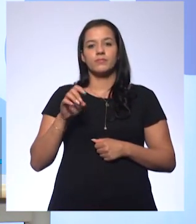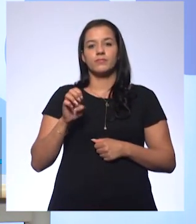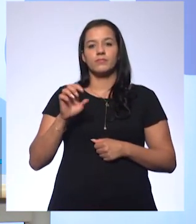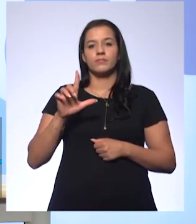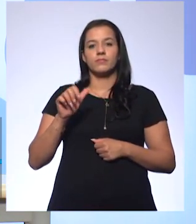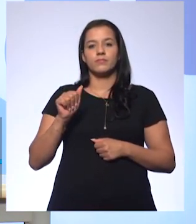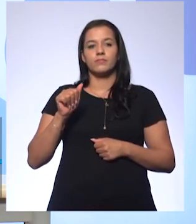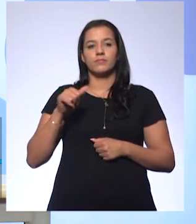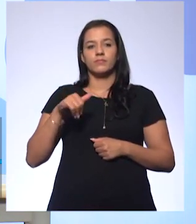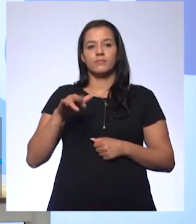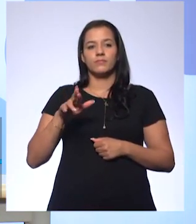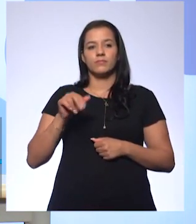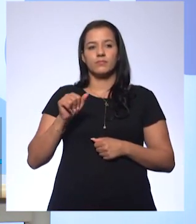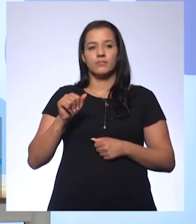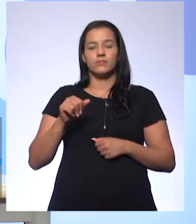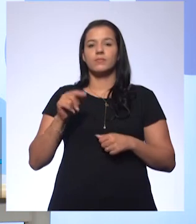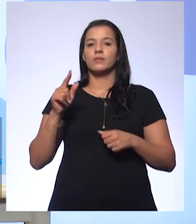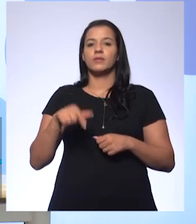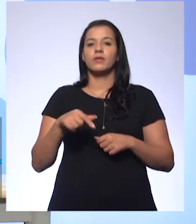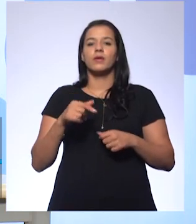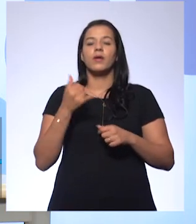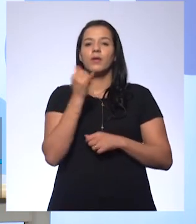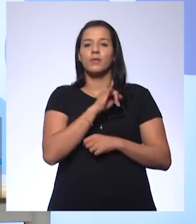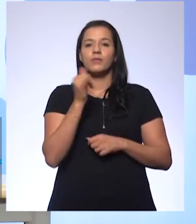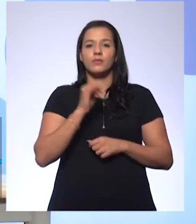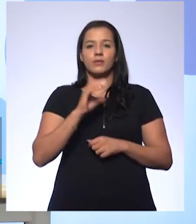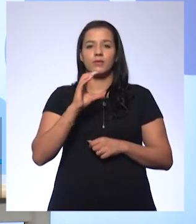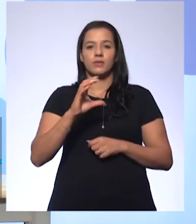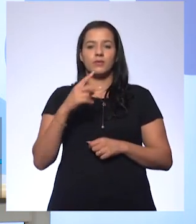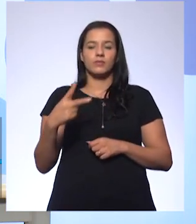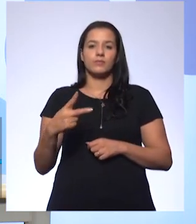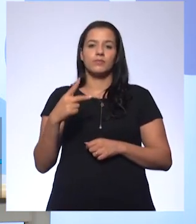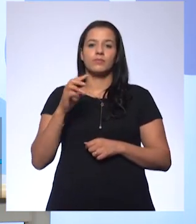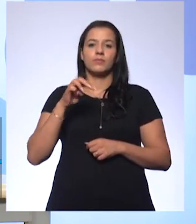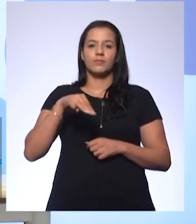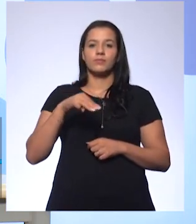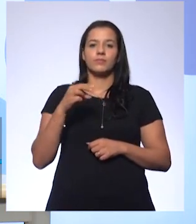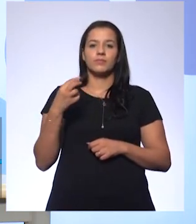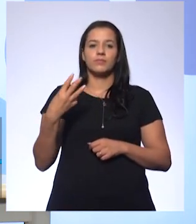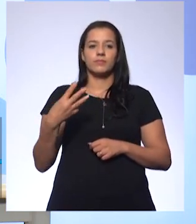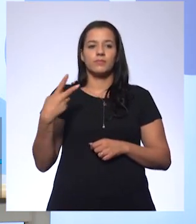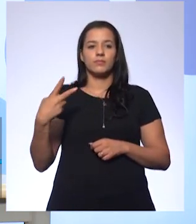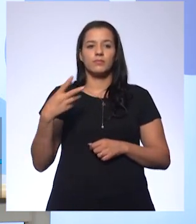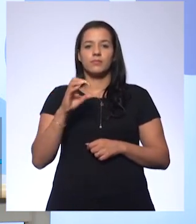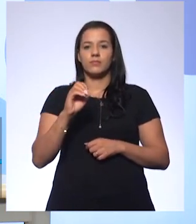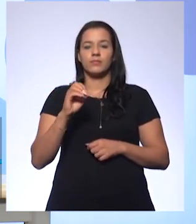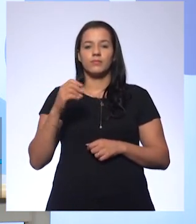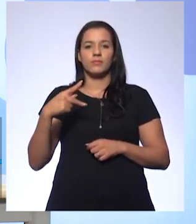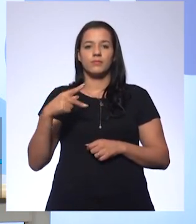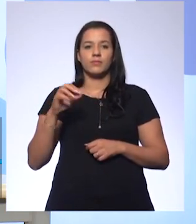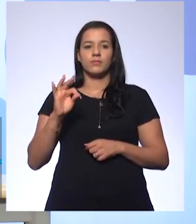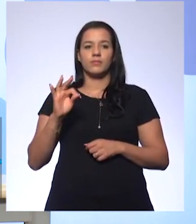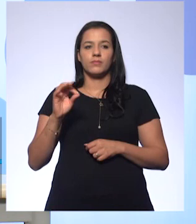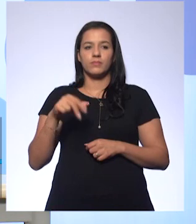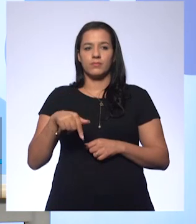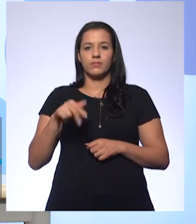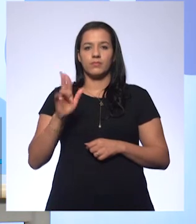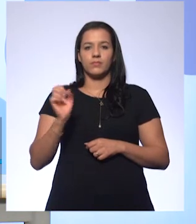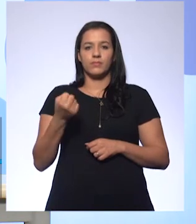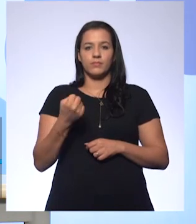Poderíamos fazer uma aula para explicar, sugestão, né? Está colocando como sugestão uma aula apenas para explicar essa tabela de distribuição,